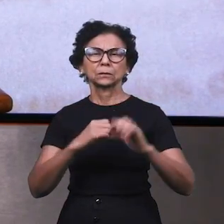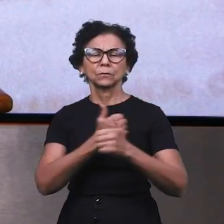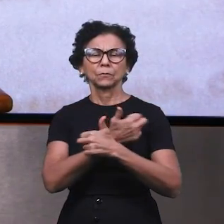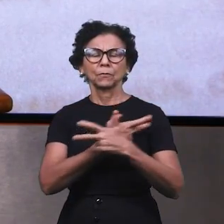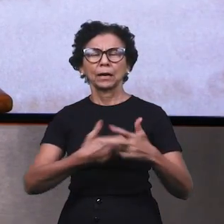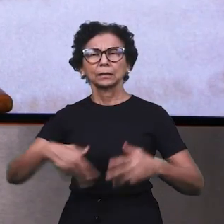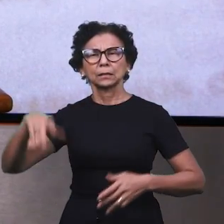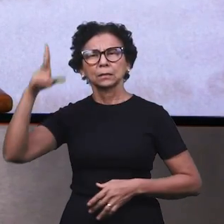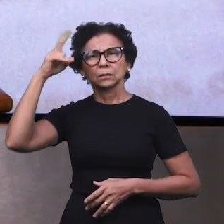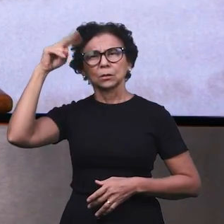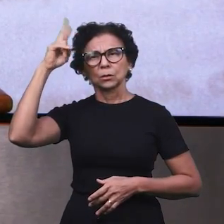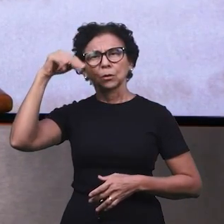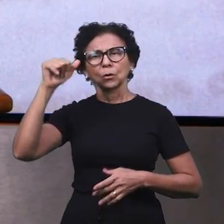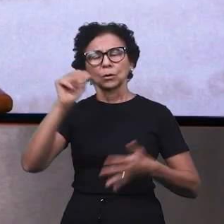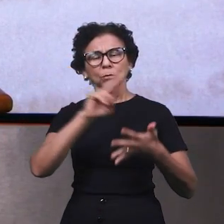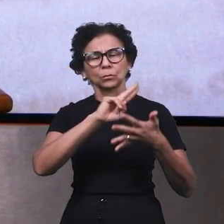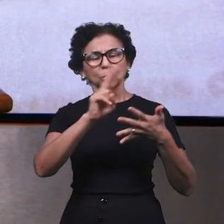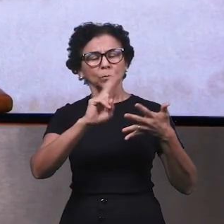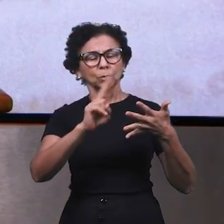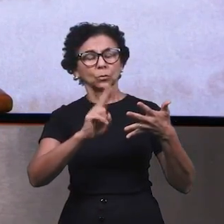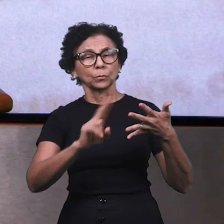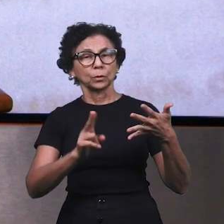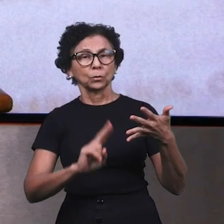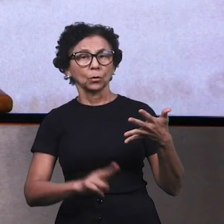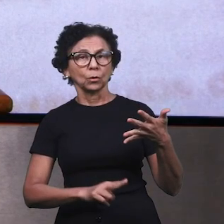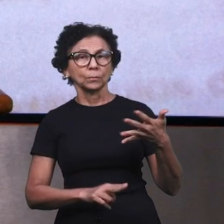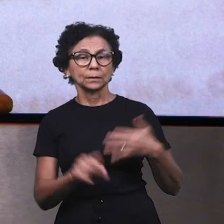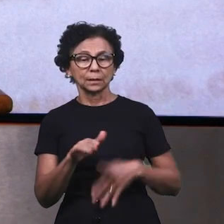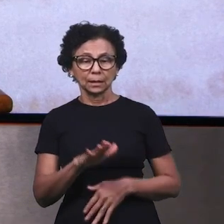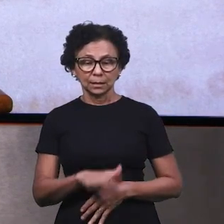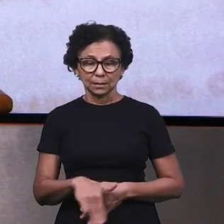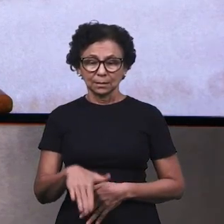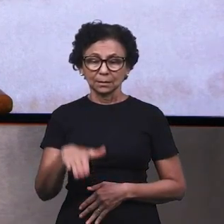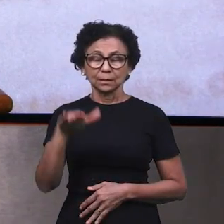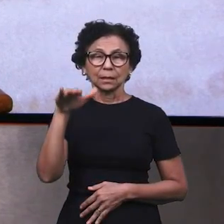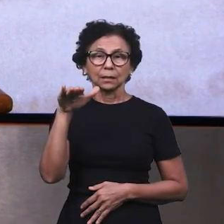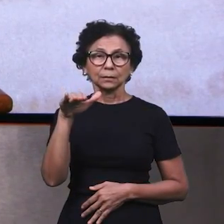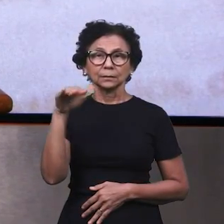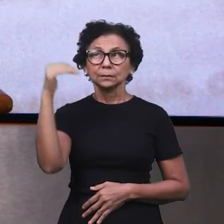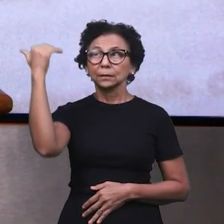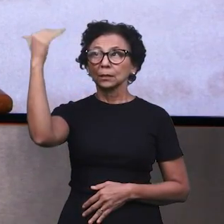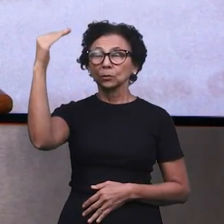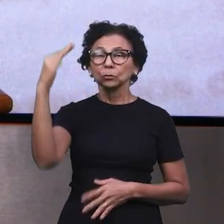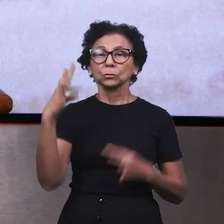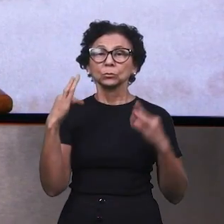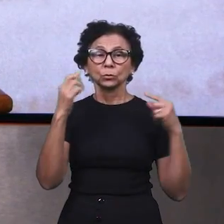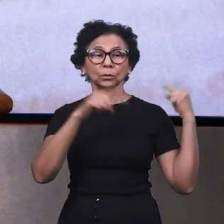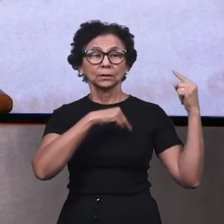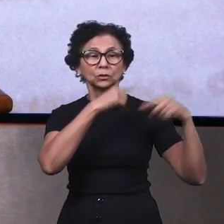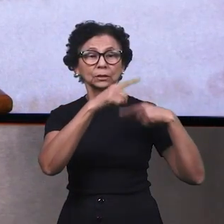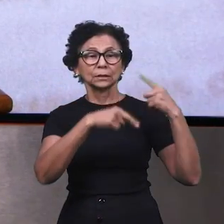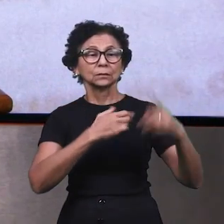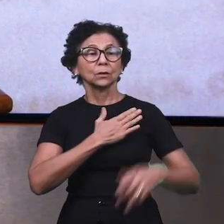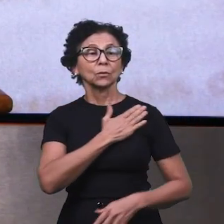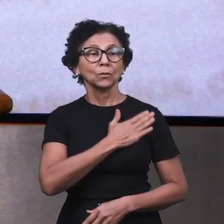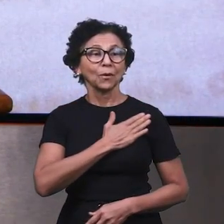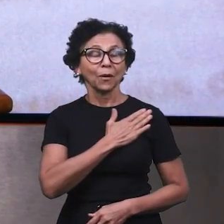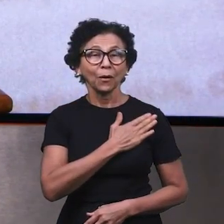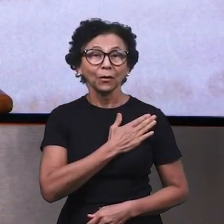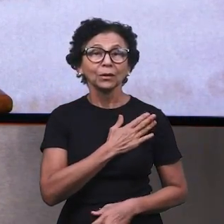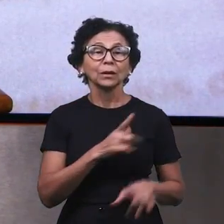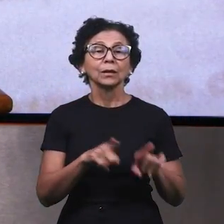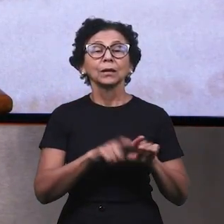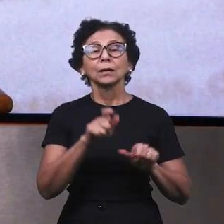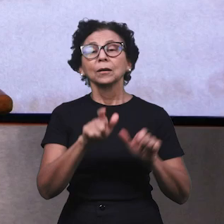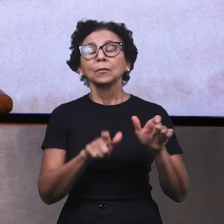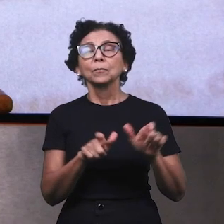e nomes que atraem os adultos e crianças de todas as gerações, mesmo para aquelas